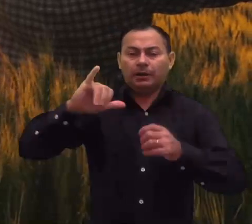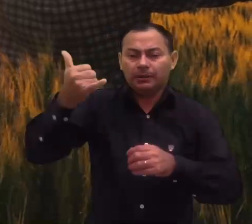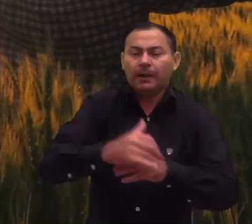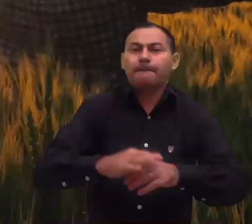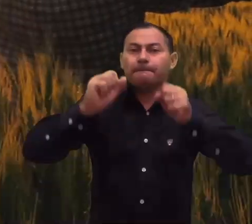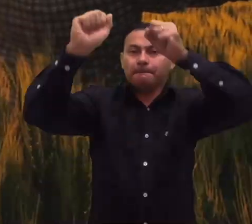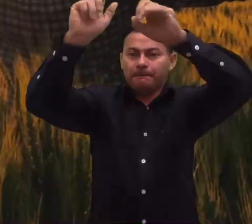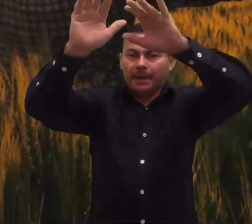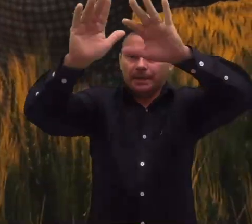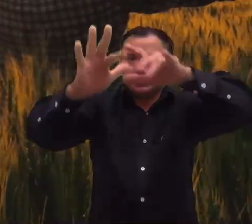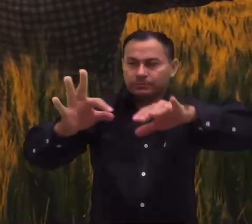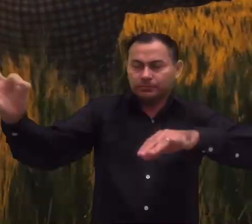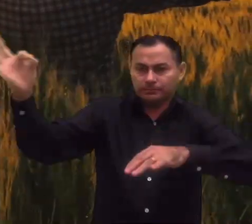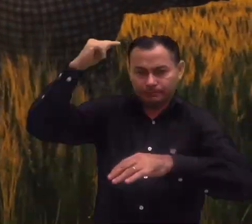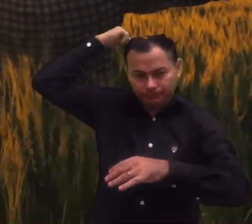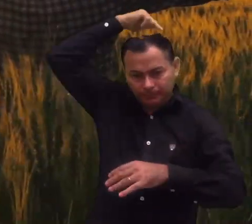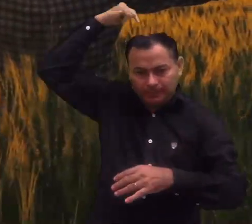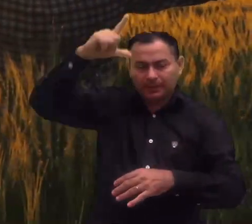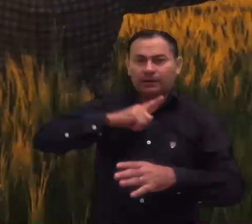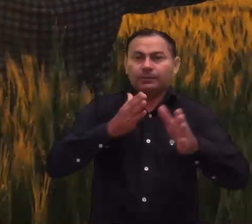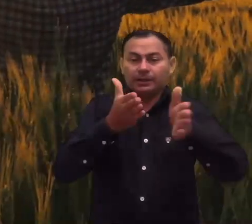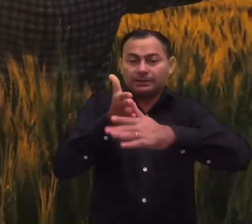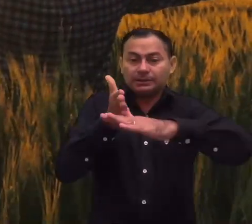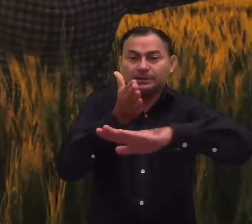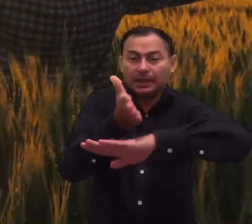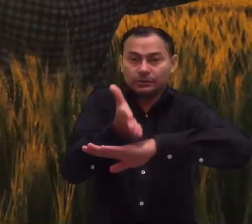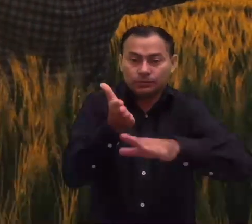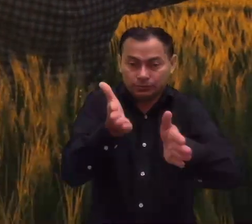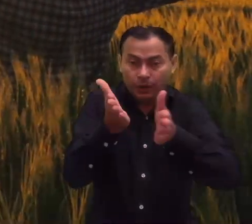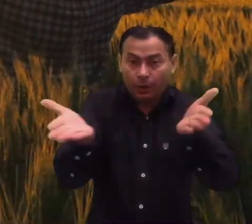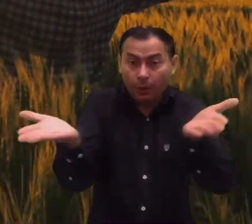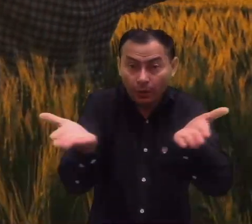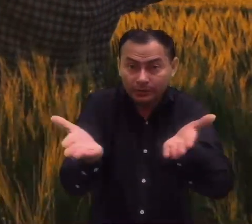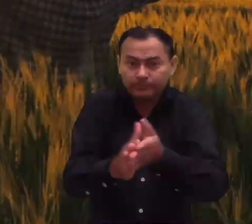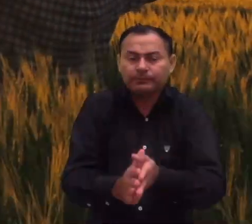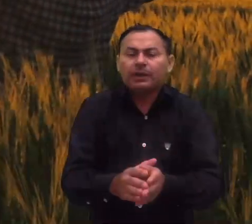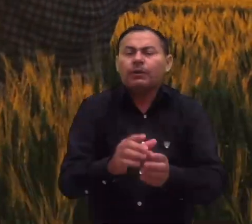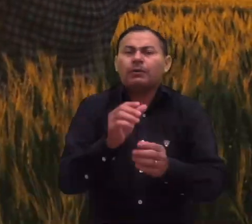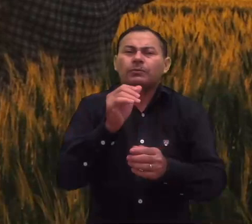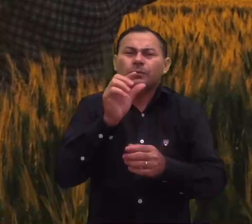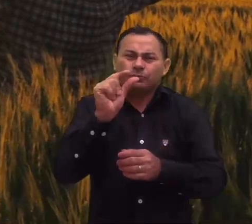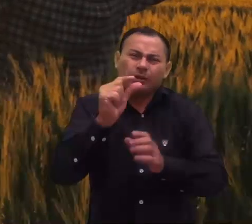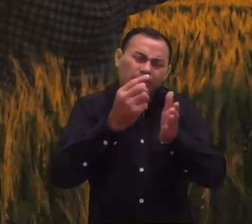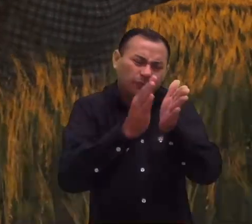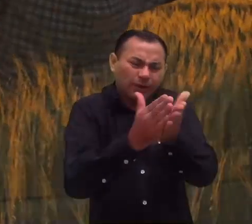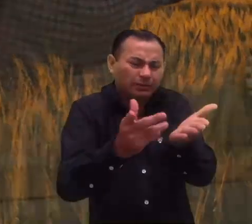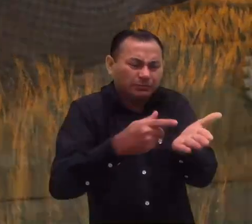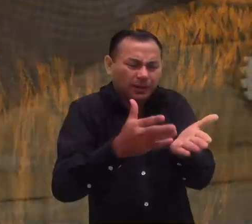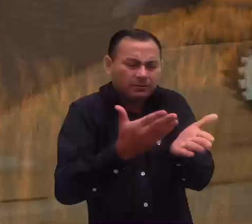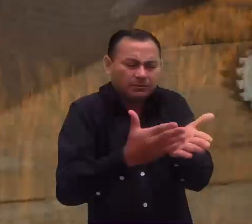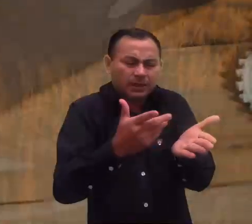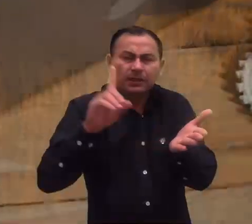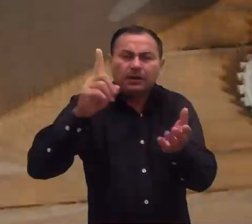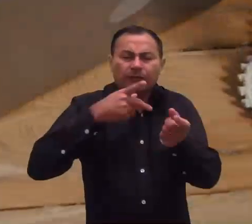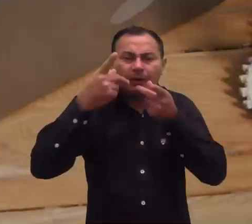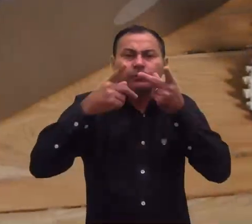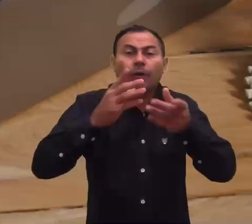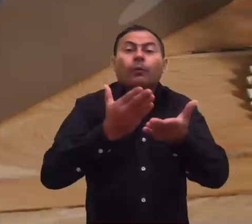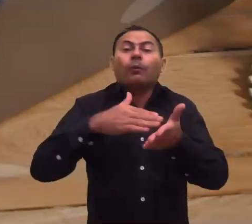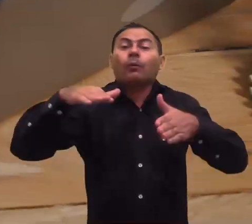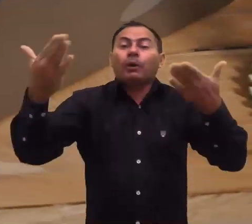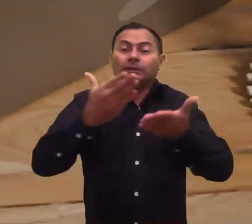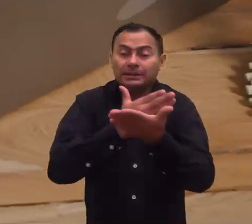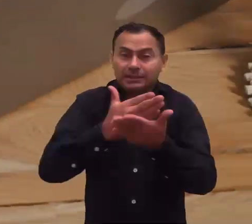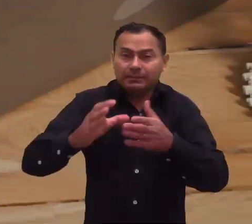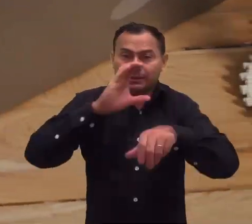nós pudéssemos usufruir as bênçãos espirituais a que temos acesso hoje. Considere por um instante as Escrituras. Quando